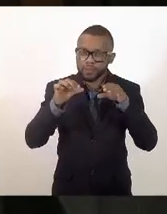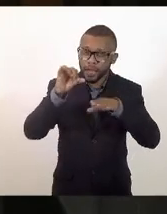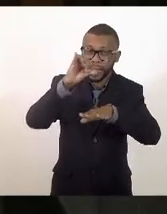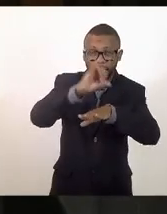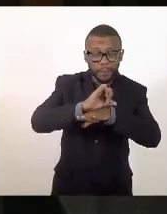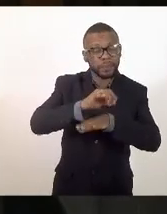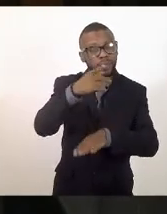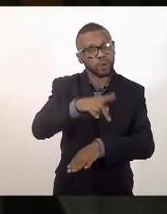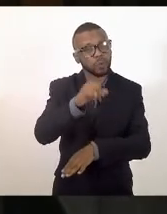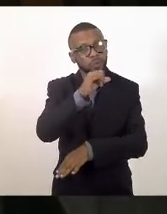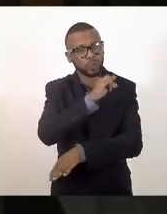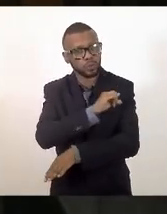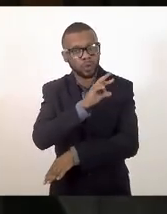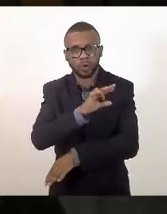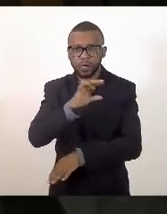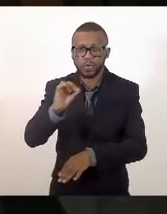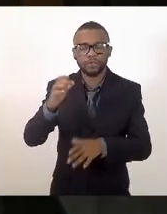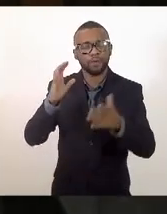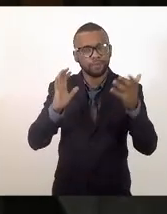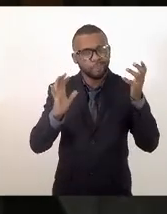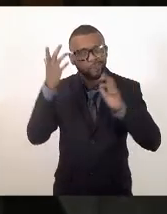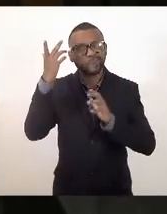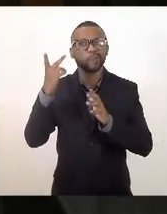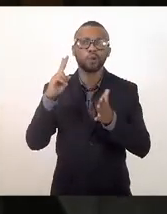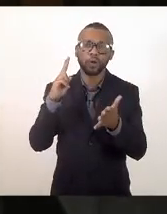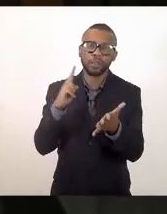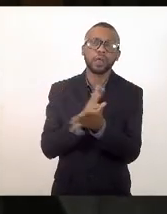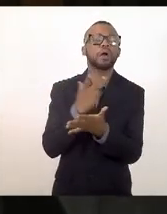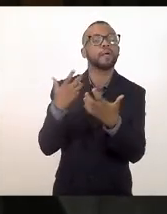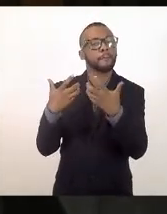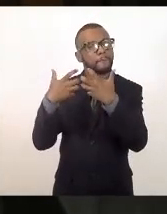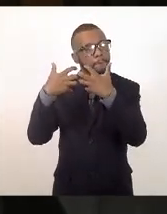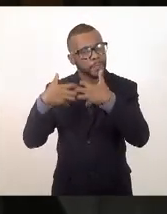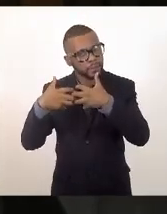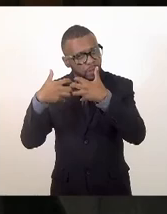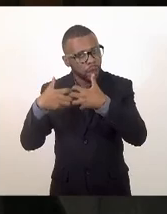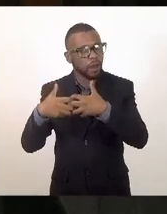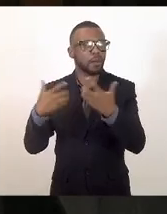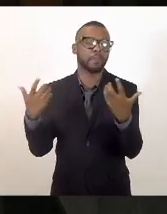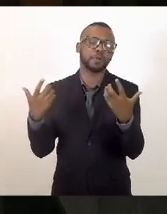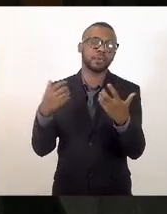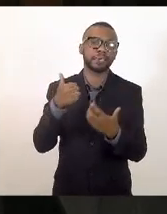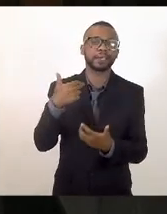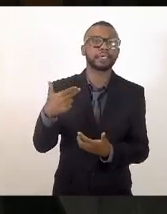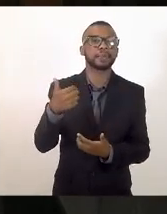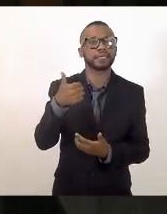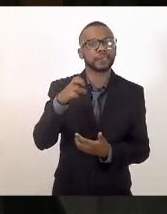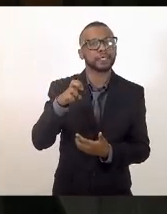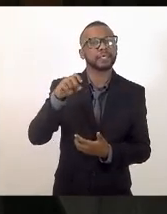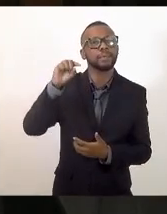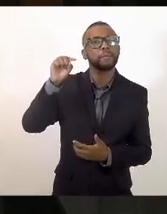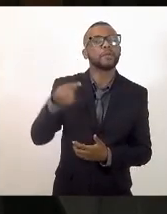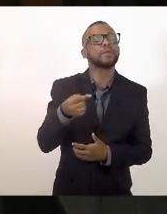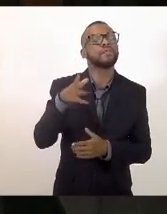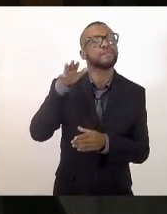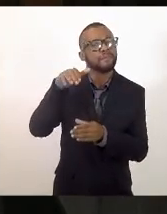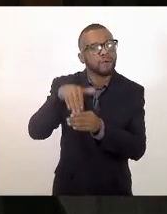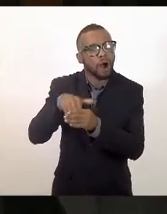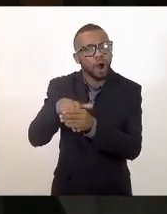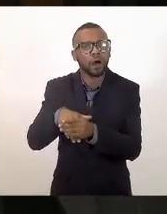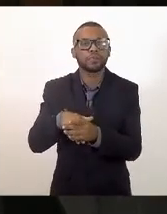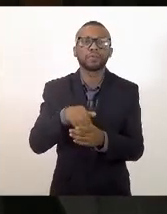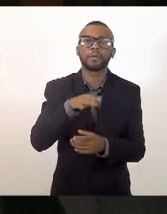estado, com fenômenos como na cidade de Petrópolis, quase 15 mil votos, 25 mil votos na Baixada